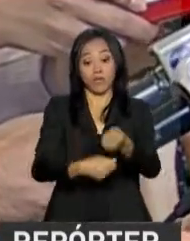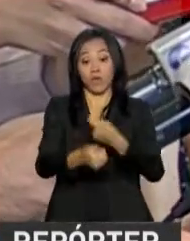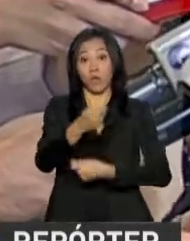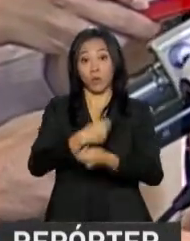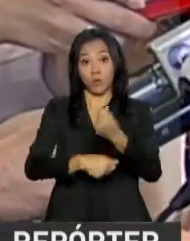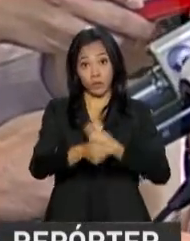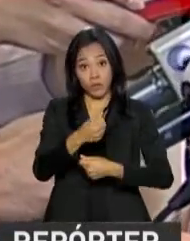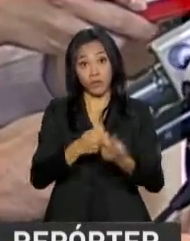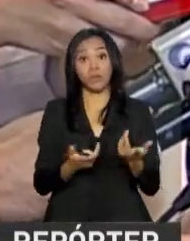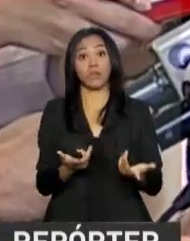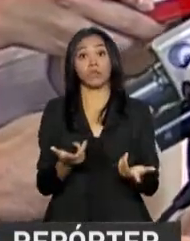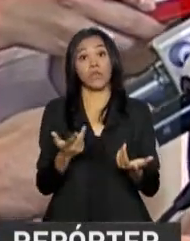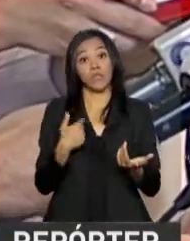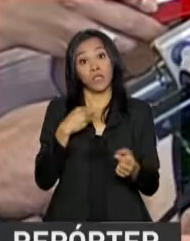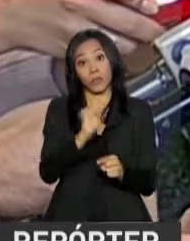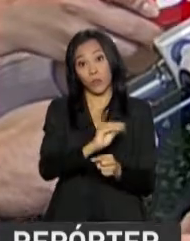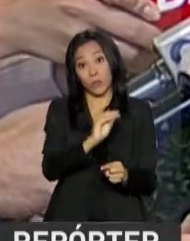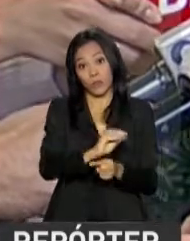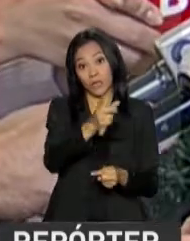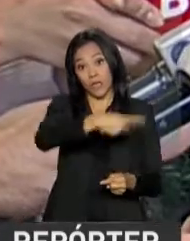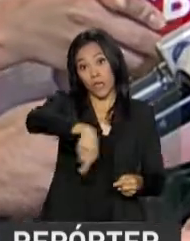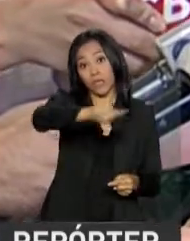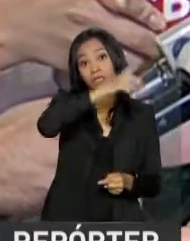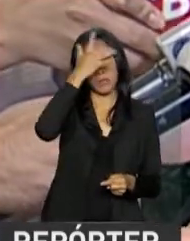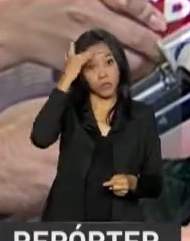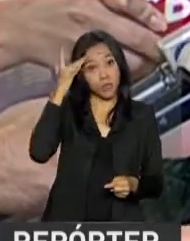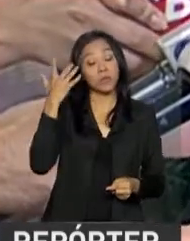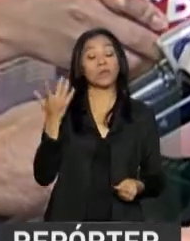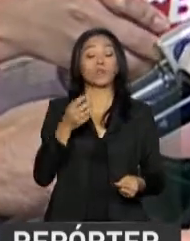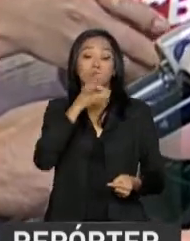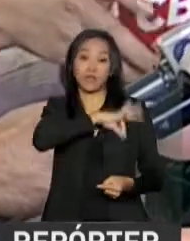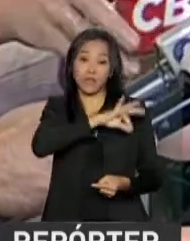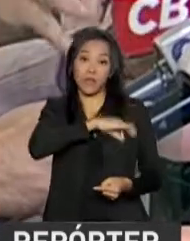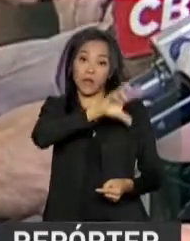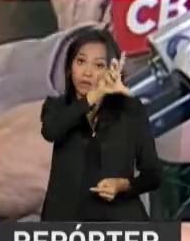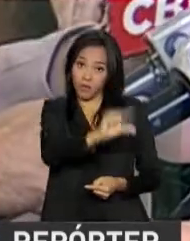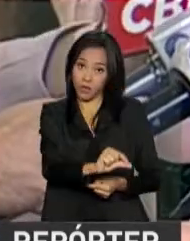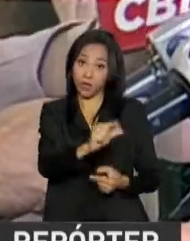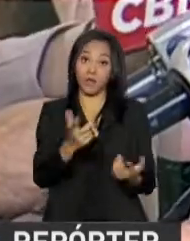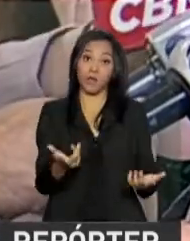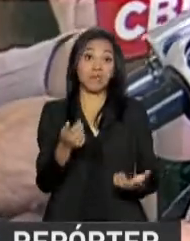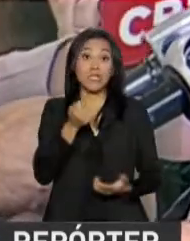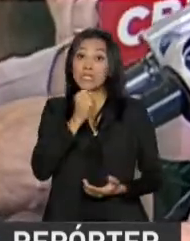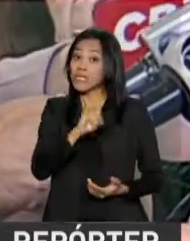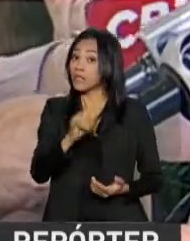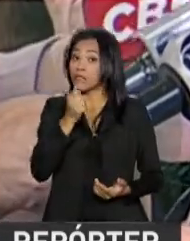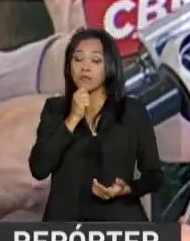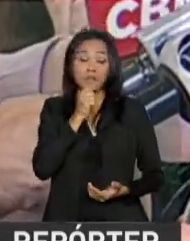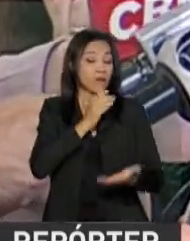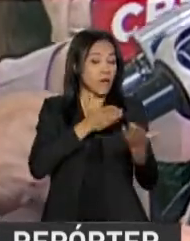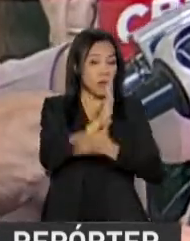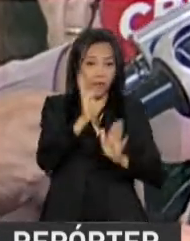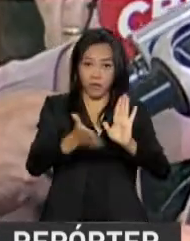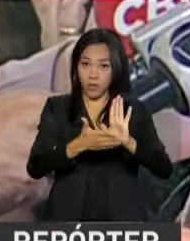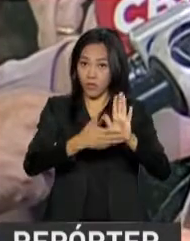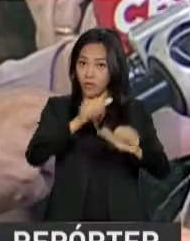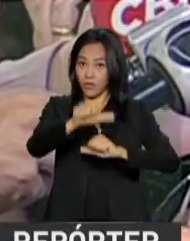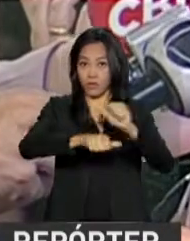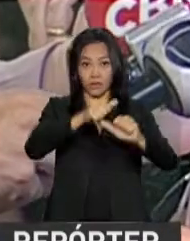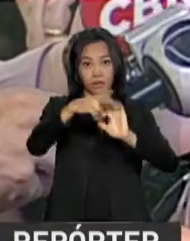de renda mais o de preservar os benefícios das pessoas de renda mais baixa a não aprovação da reforma da previdência